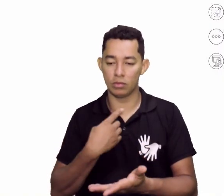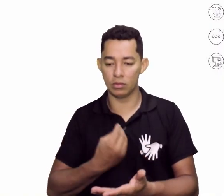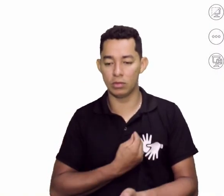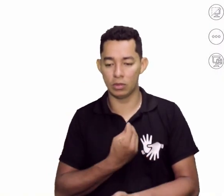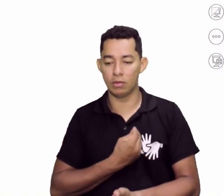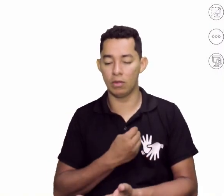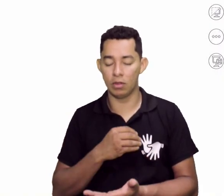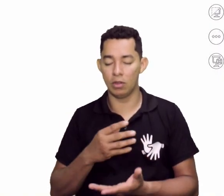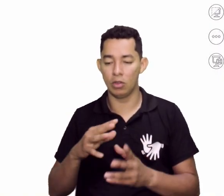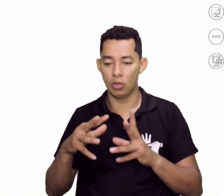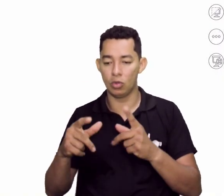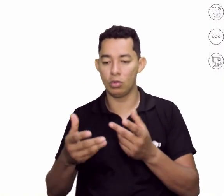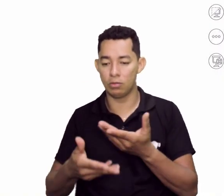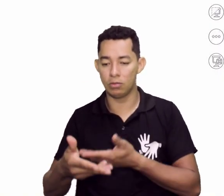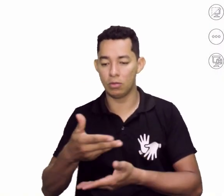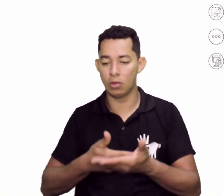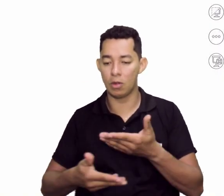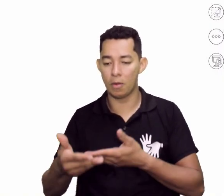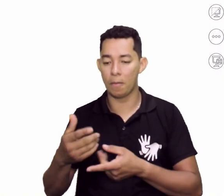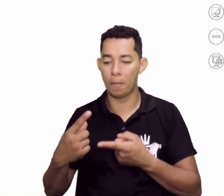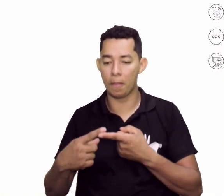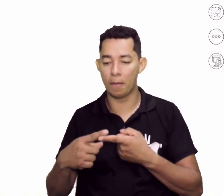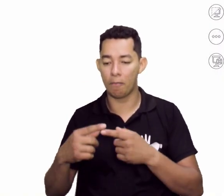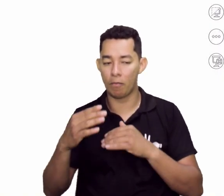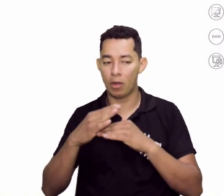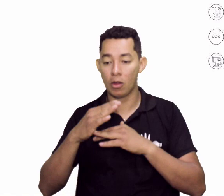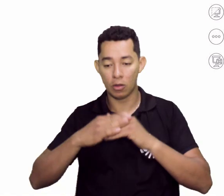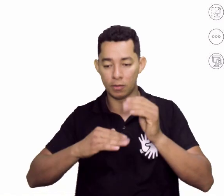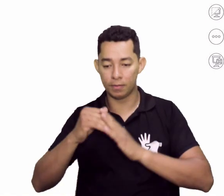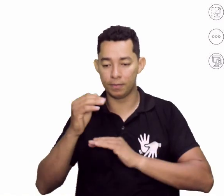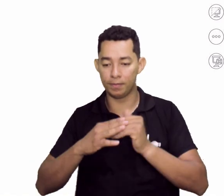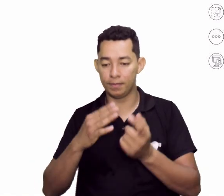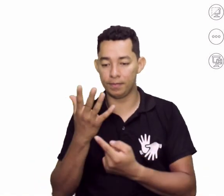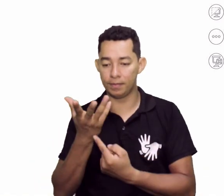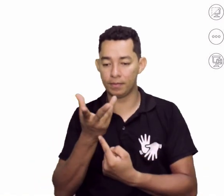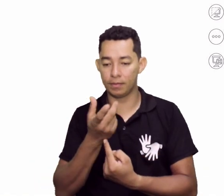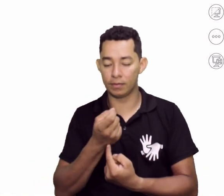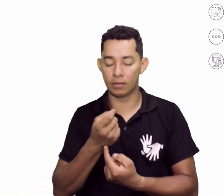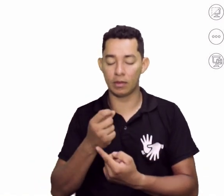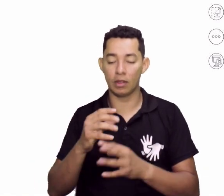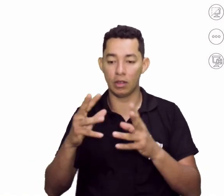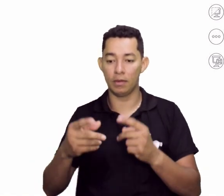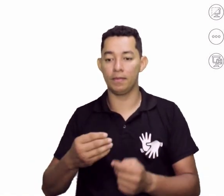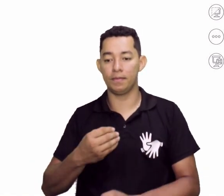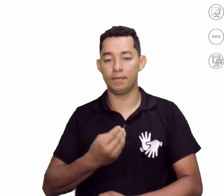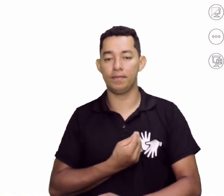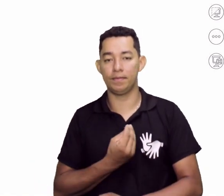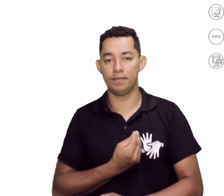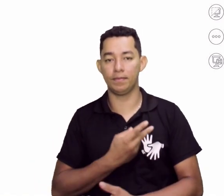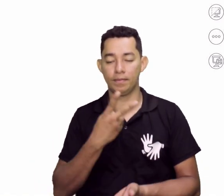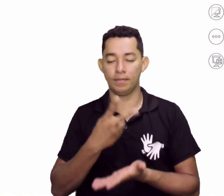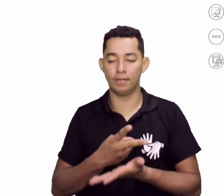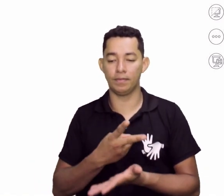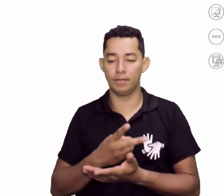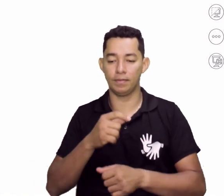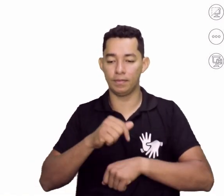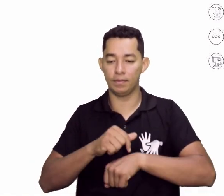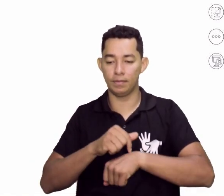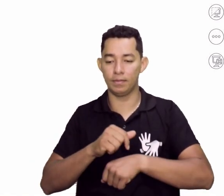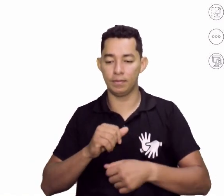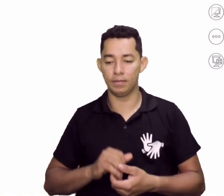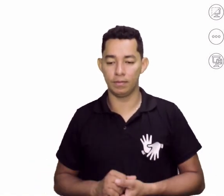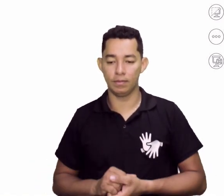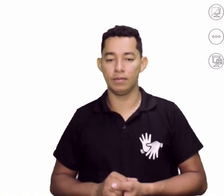os artistas estão todos vivendo no mesmo momento, né? Então você tem aqui, ó, a op art. O